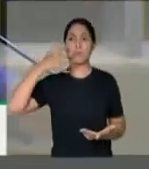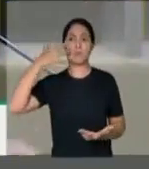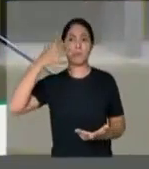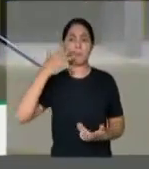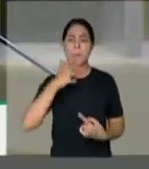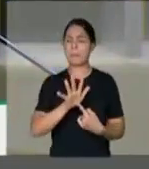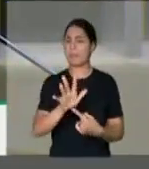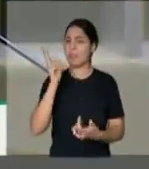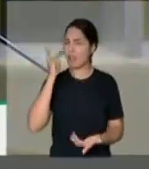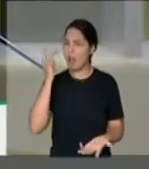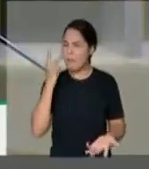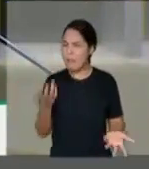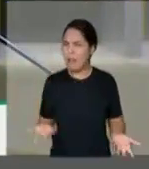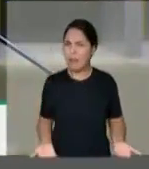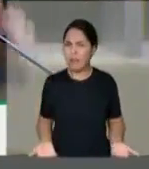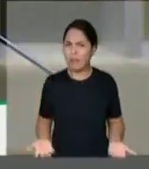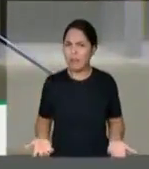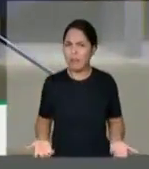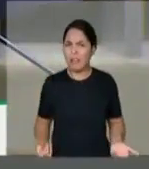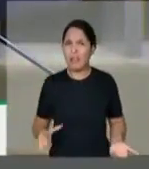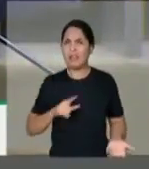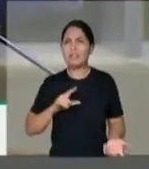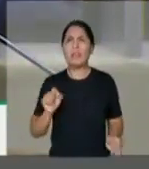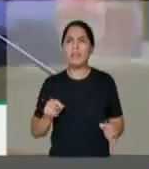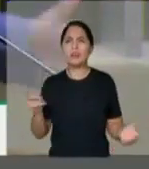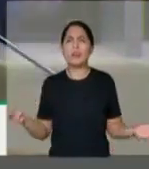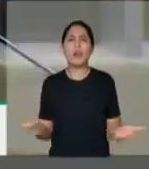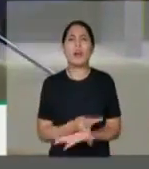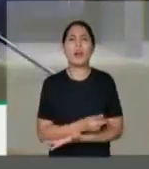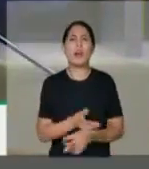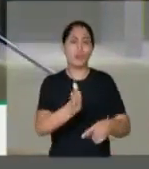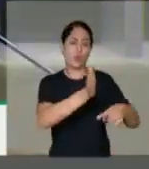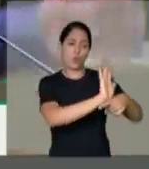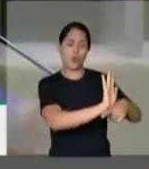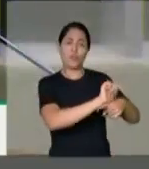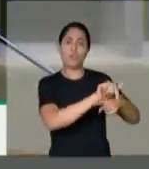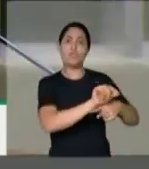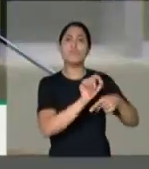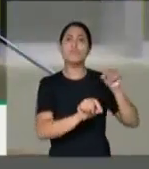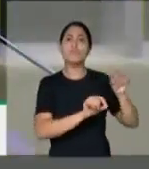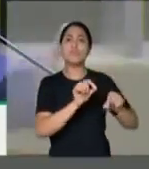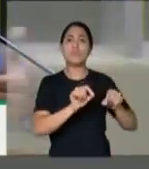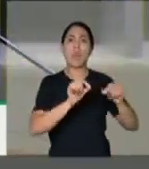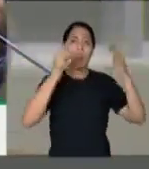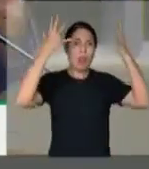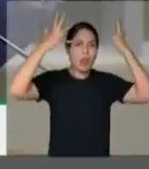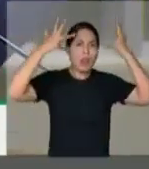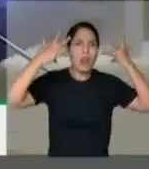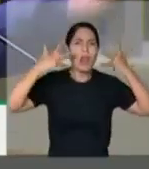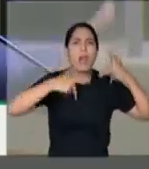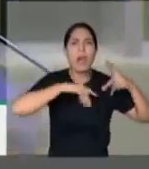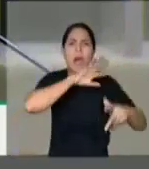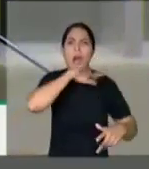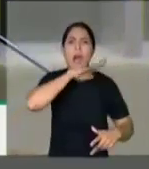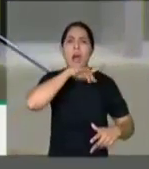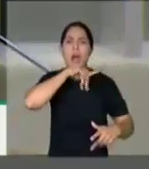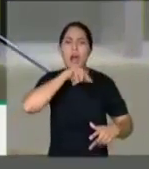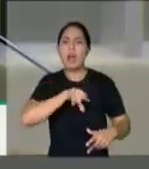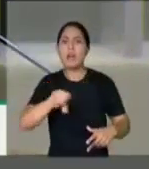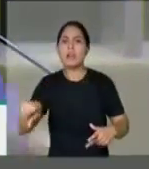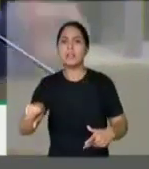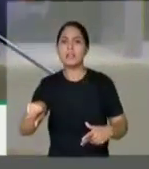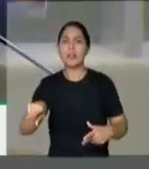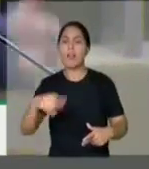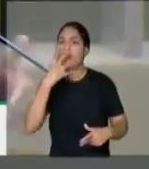tivemos aí o episódio do vídeo do leão e das hienas, onde o presidente da